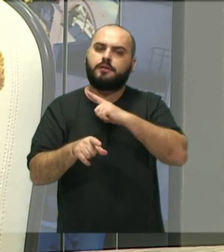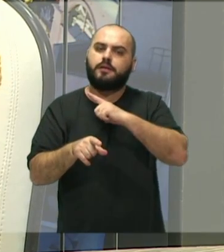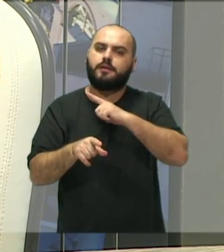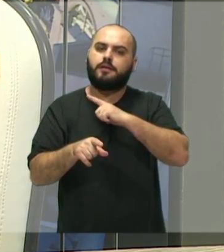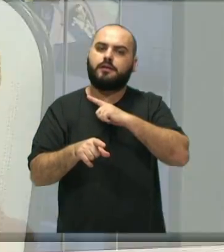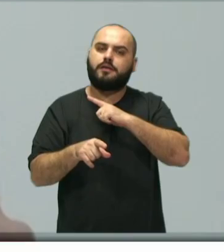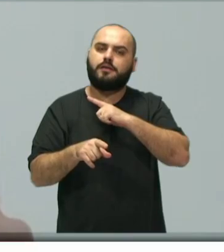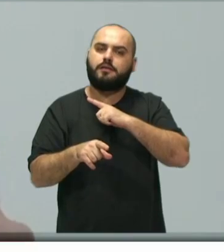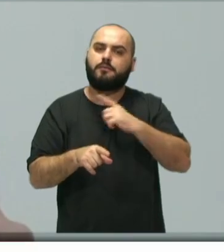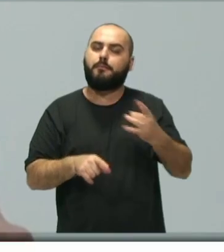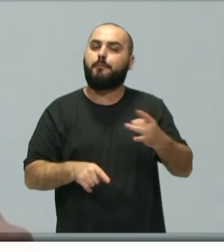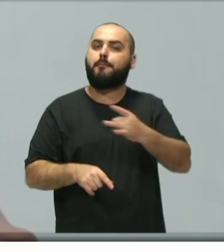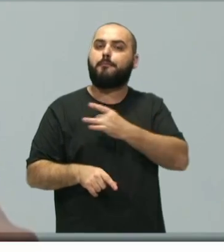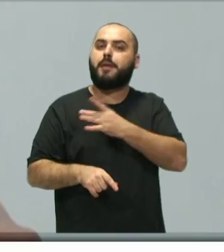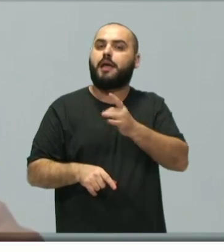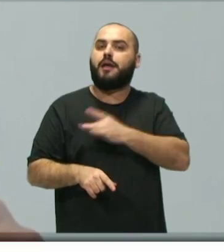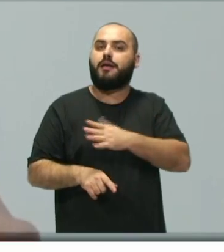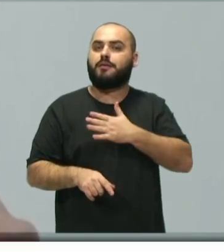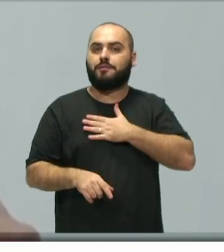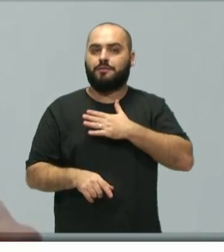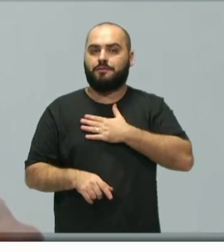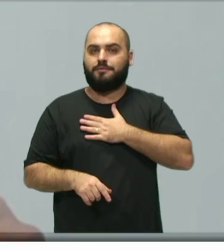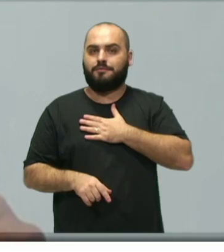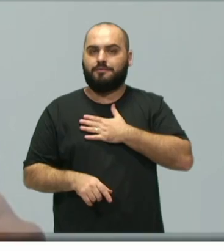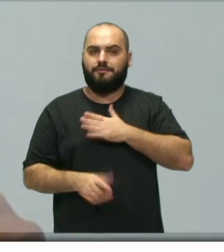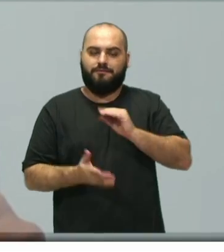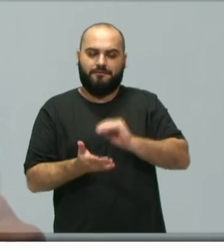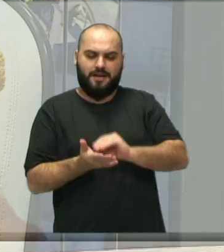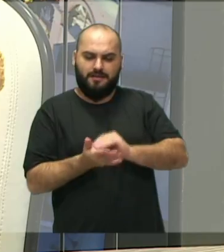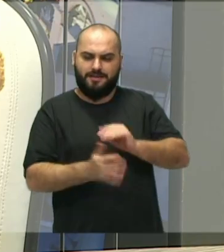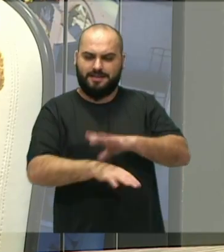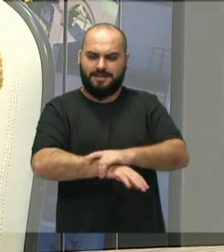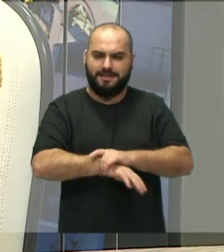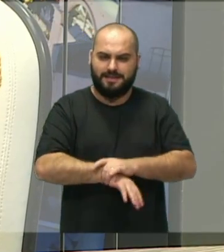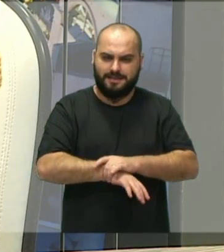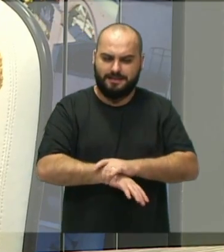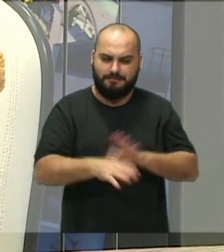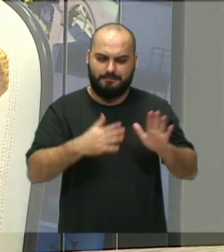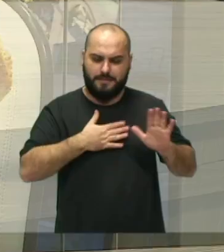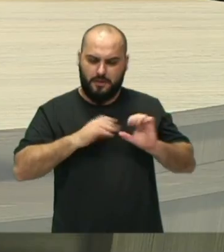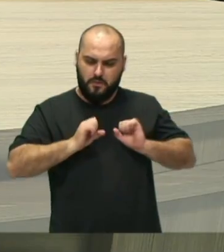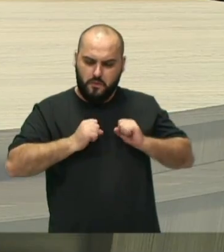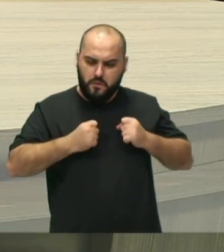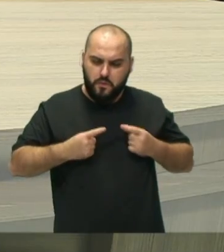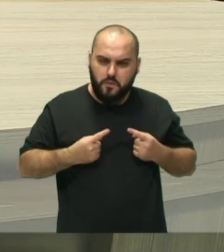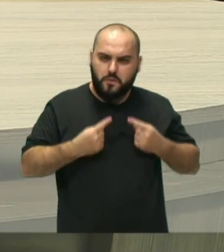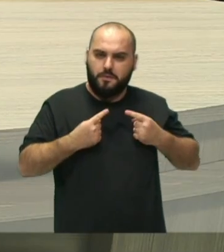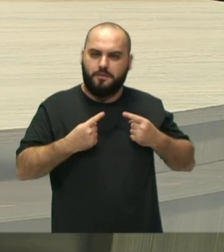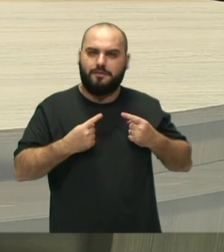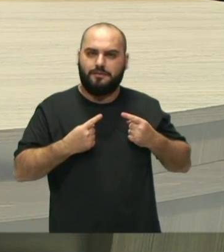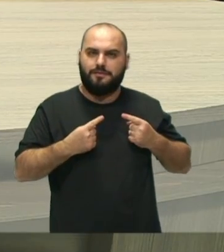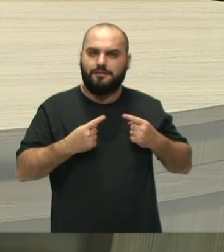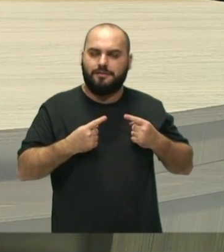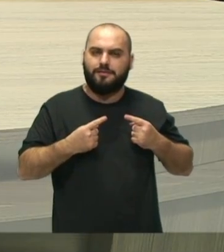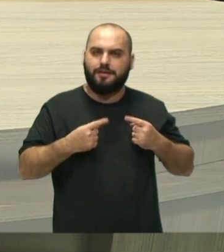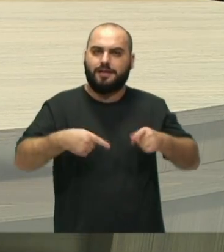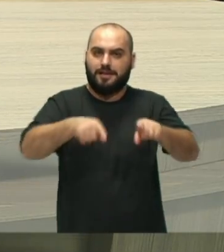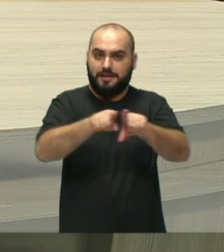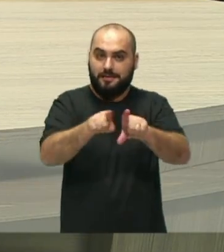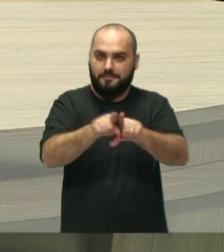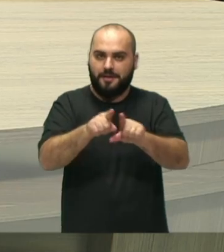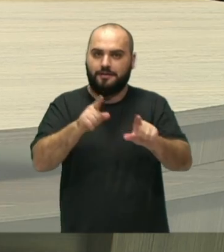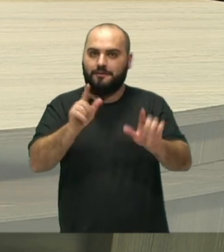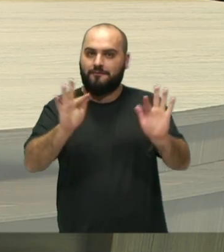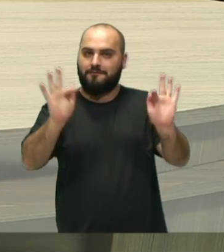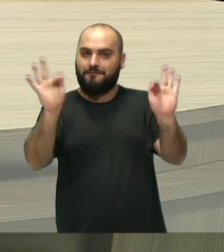nossos próprios medos, as nossas inseguranças, os nossos desafios. E por que não também não com a nossa alegria,